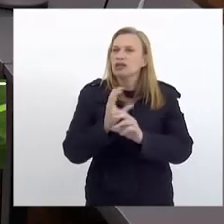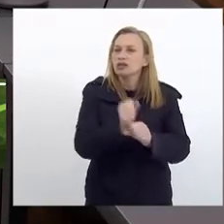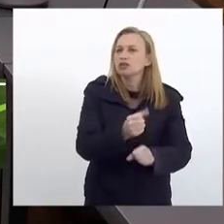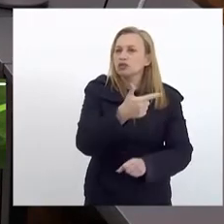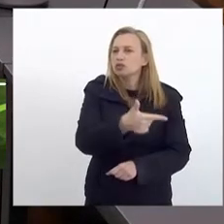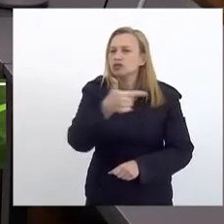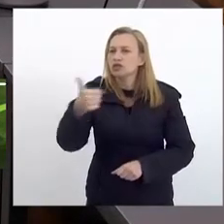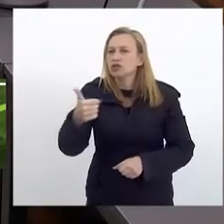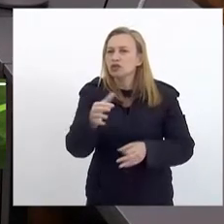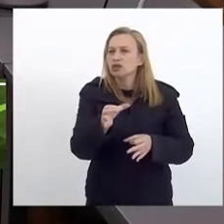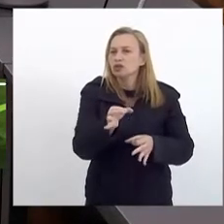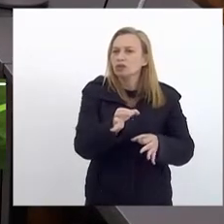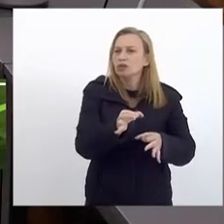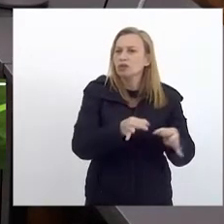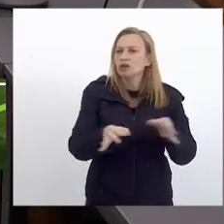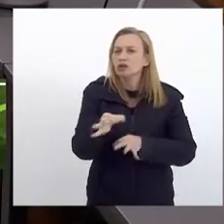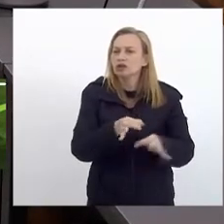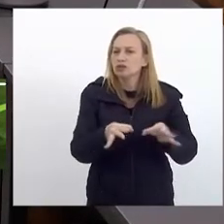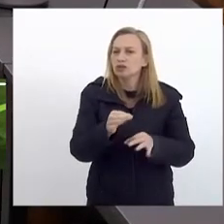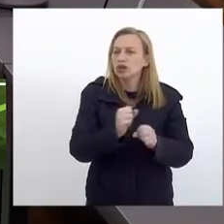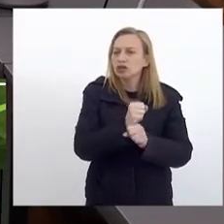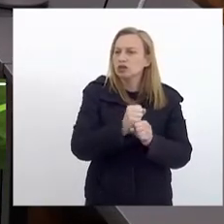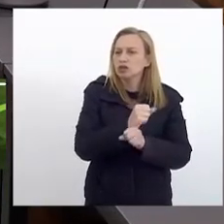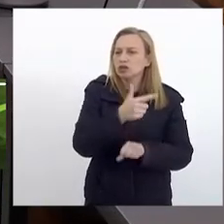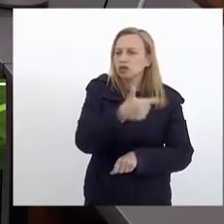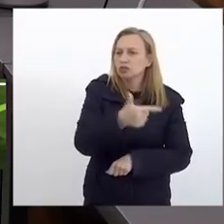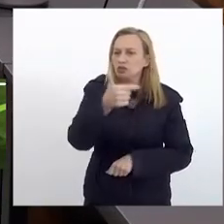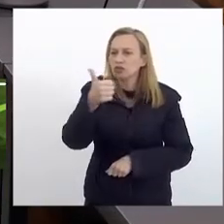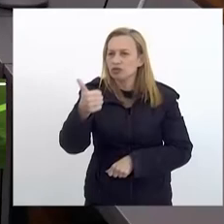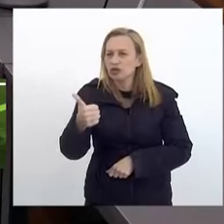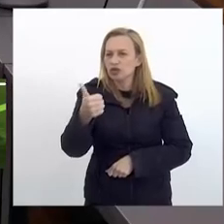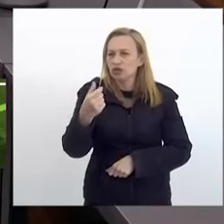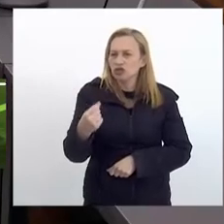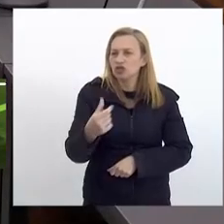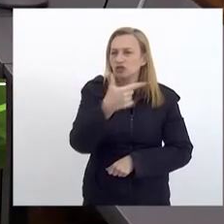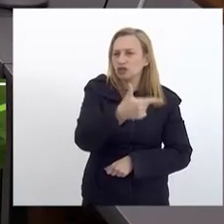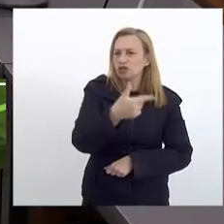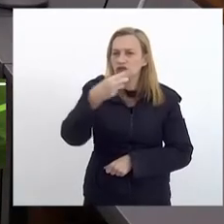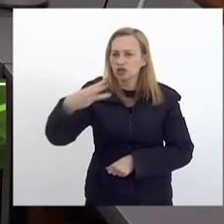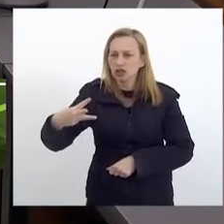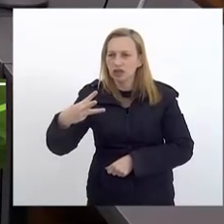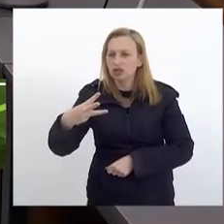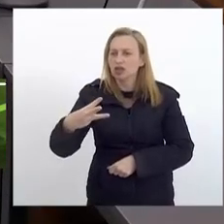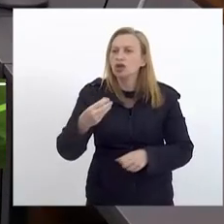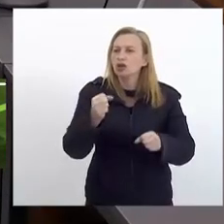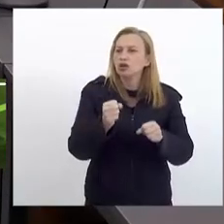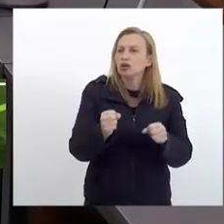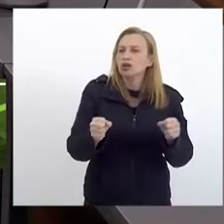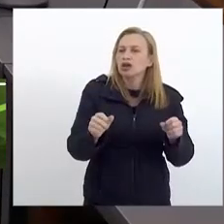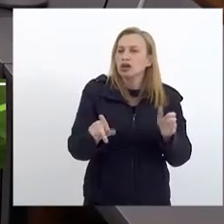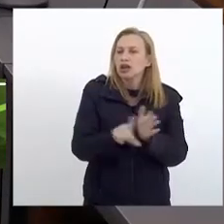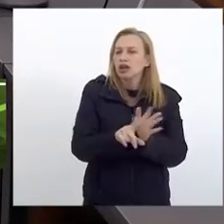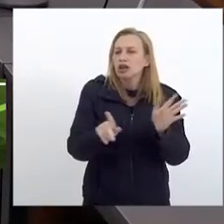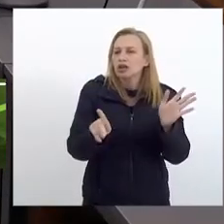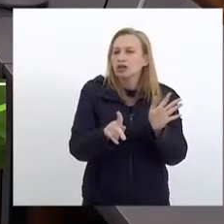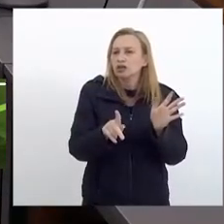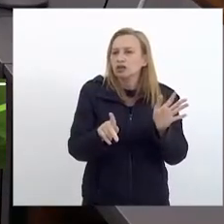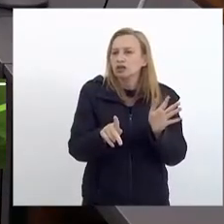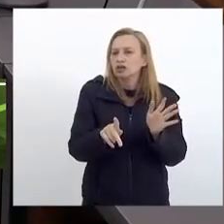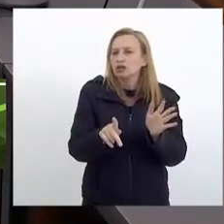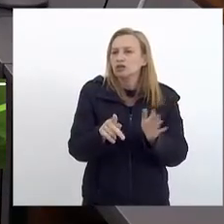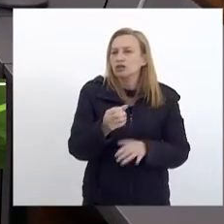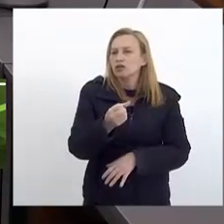do Plano Plurianual 2020-2023, instituída pela lei número 8730,